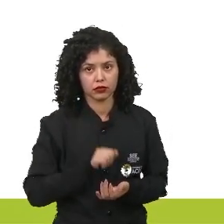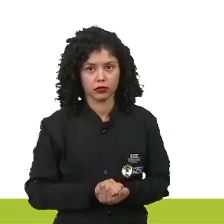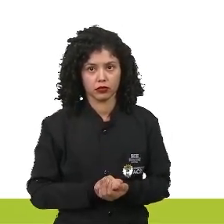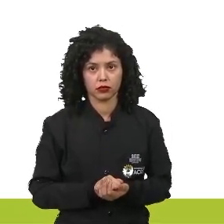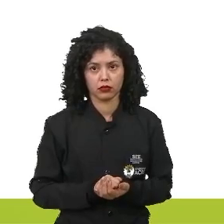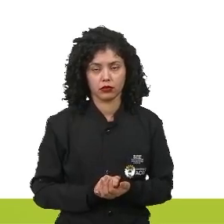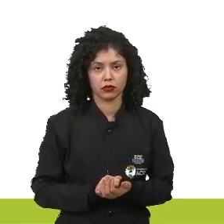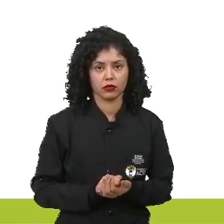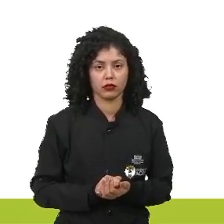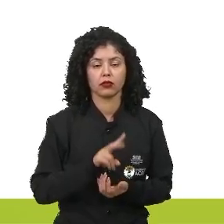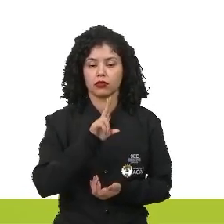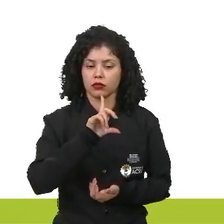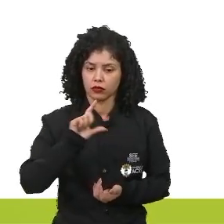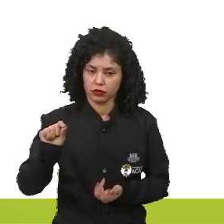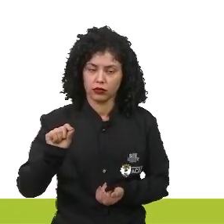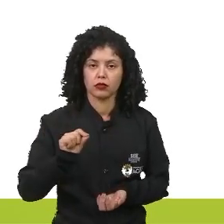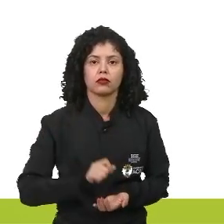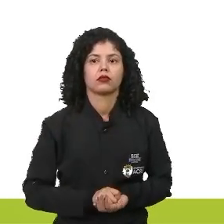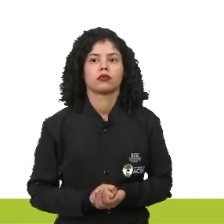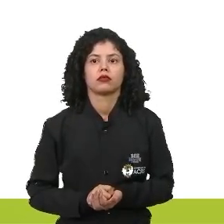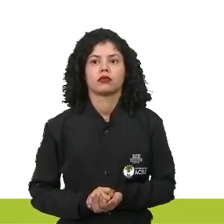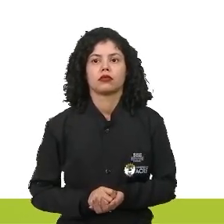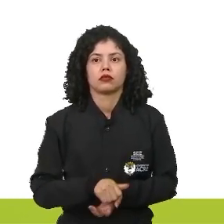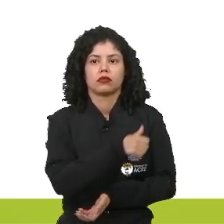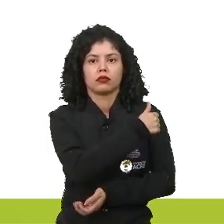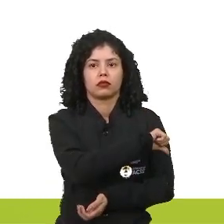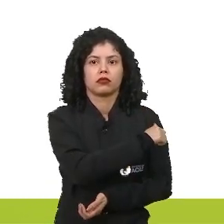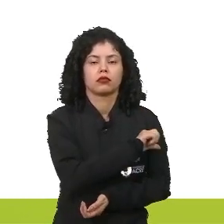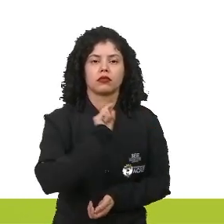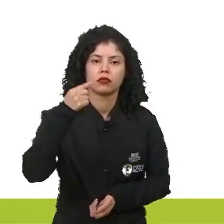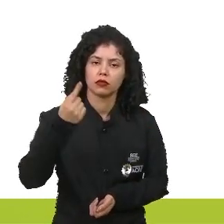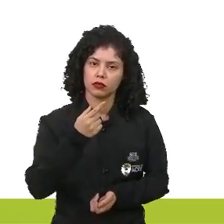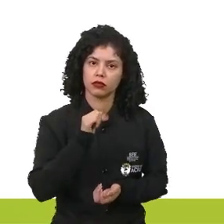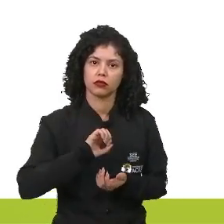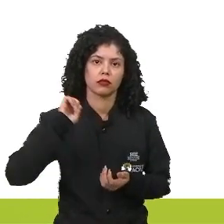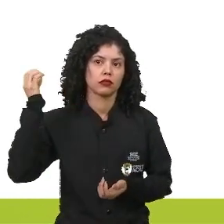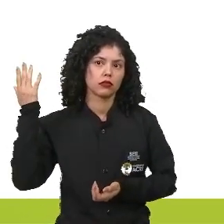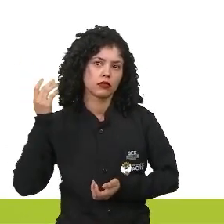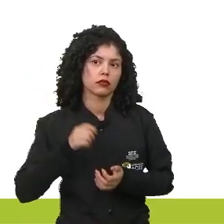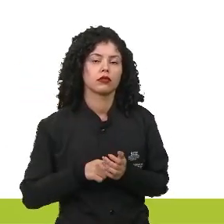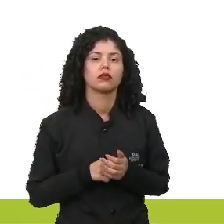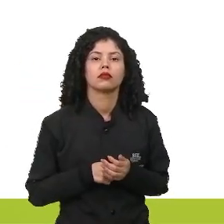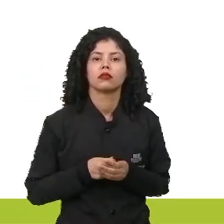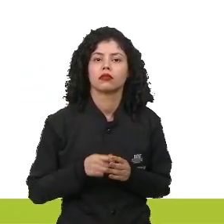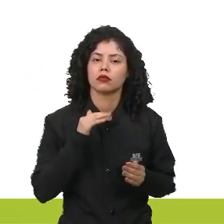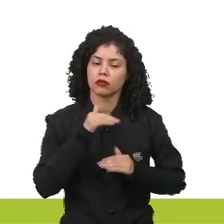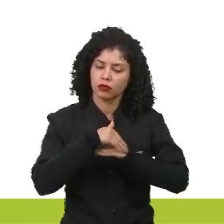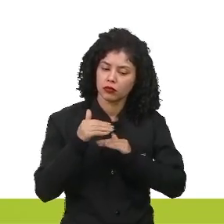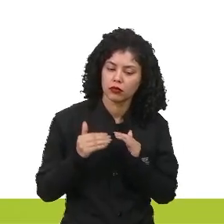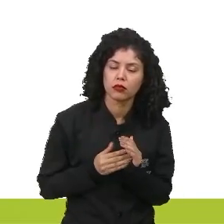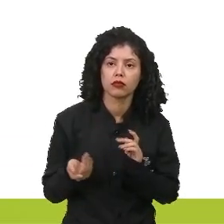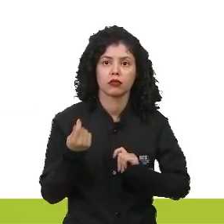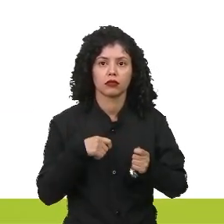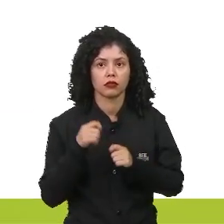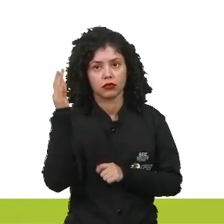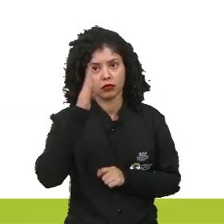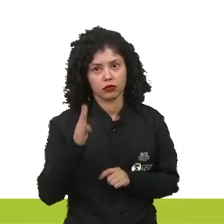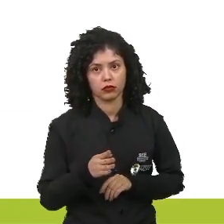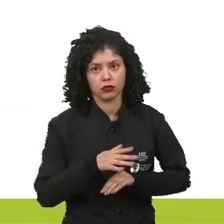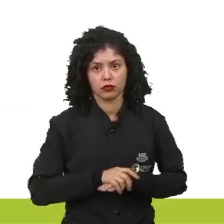eles deslocam a capital de Salvador para o Rio de Janeiro, porque ali estava acontecendo toda a dinâmica econômica do